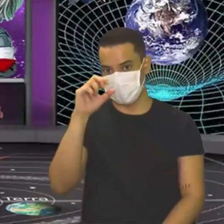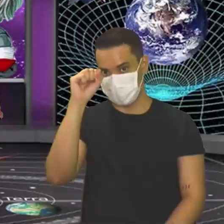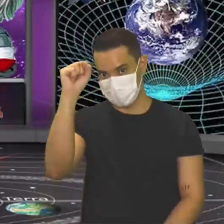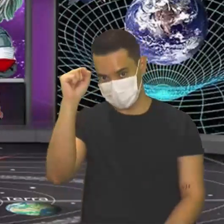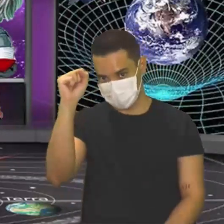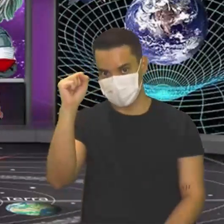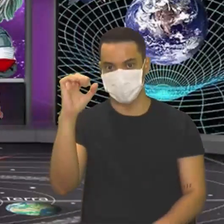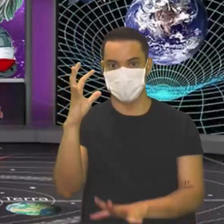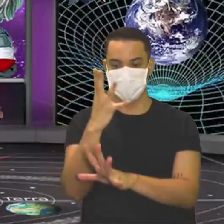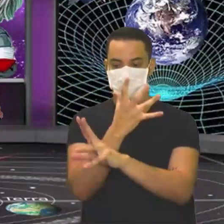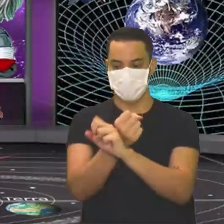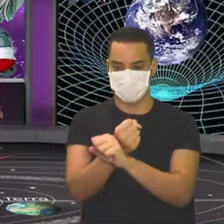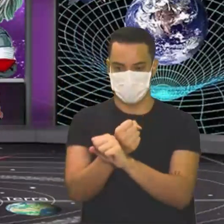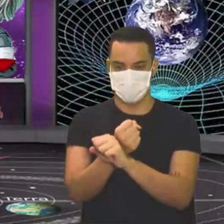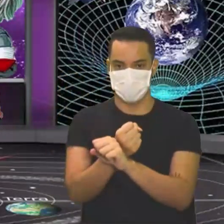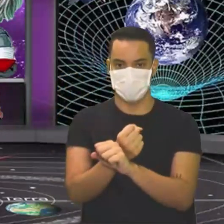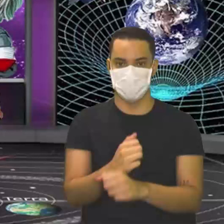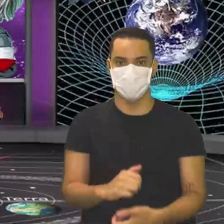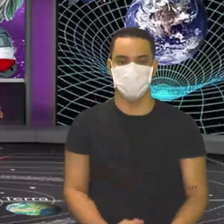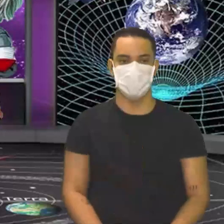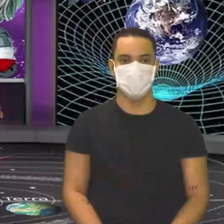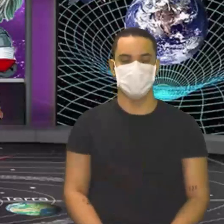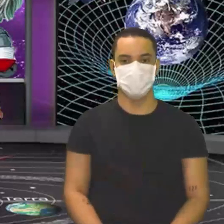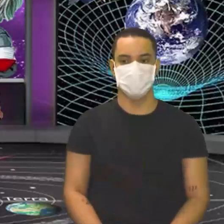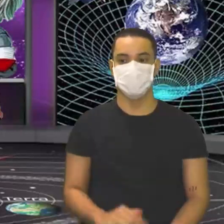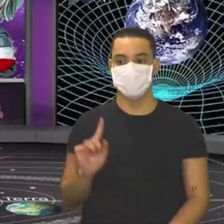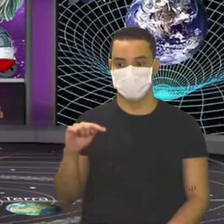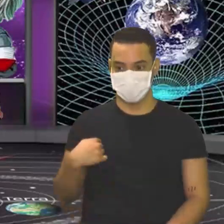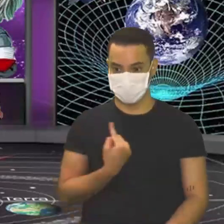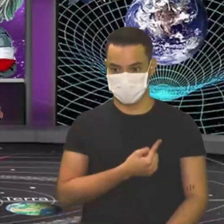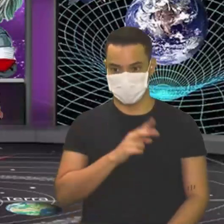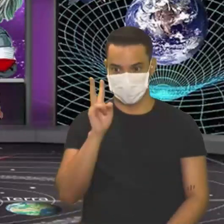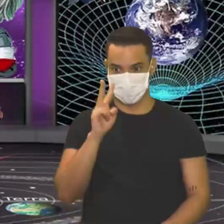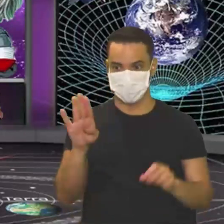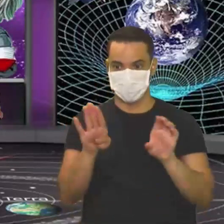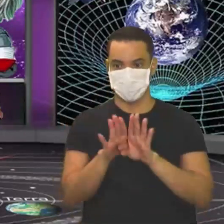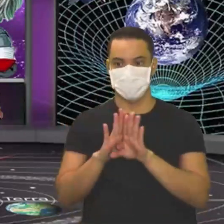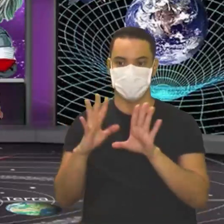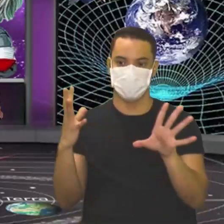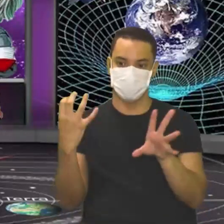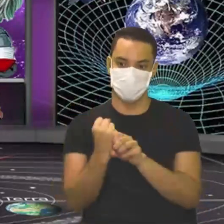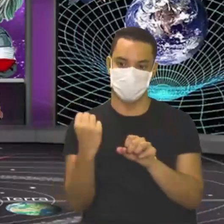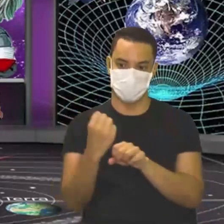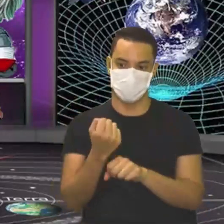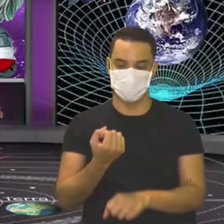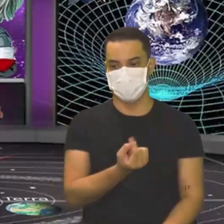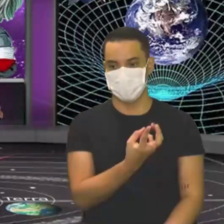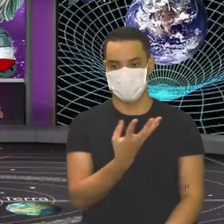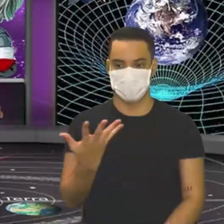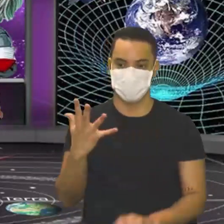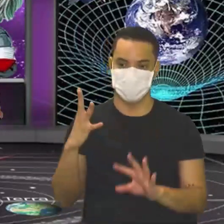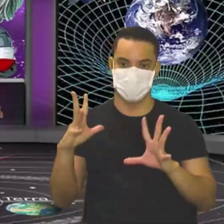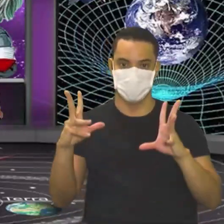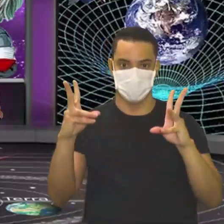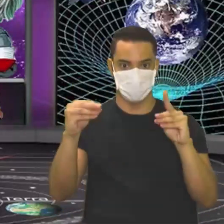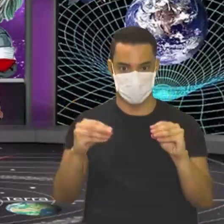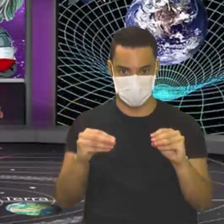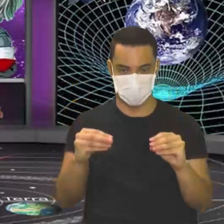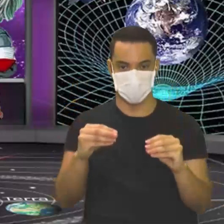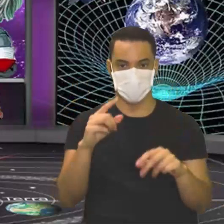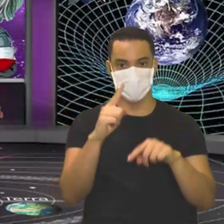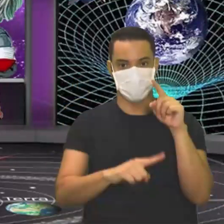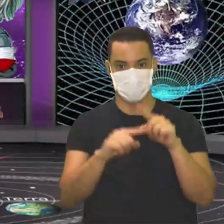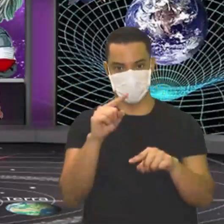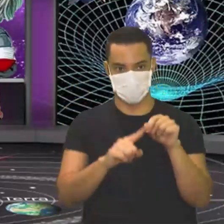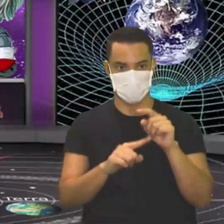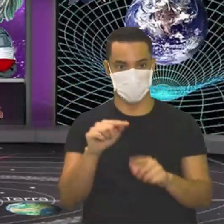de atração, tá bom? E nós vimos que para calcular essa quantidade total de carga do corpo,